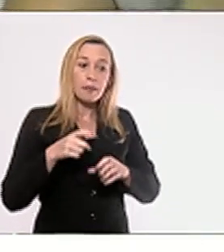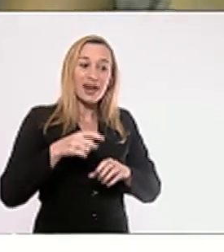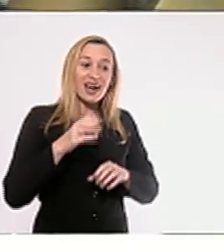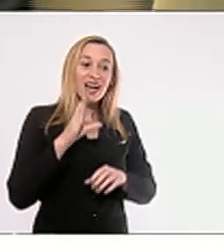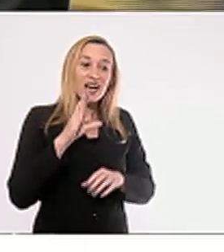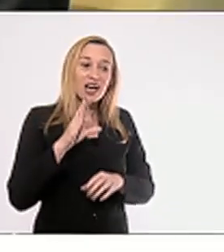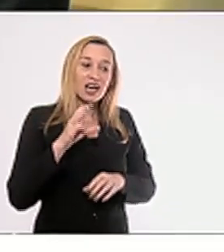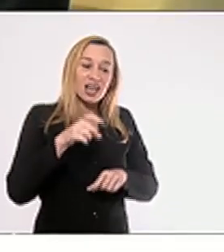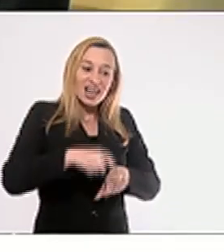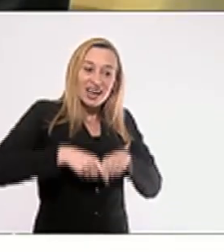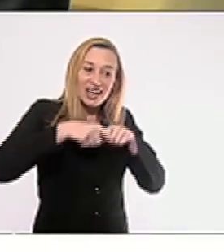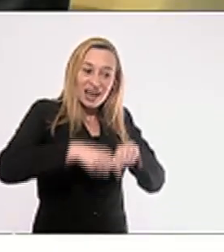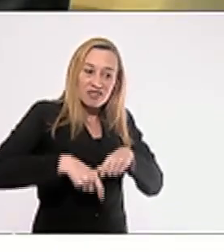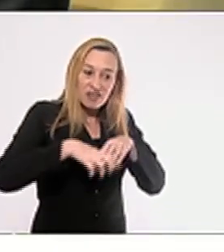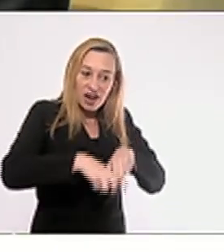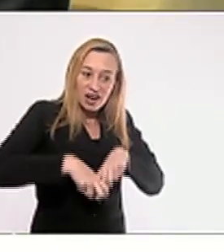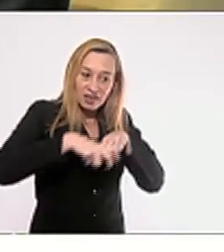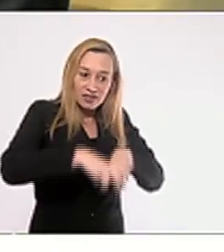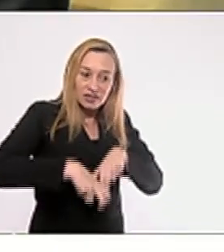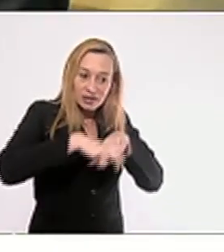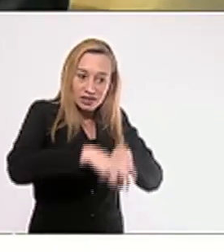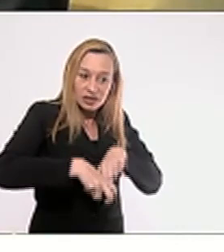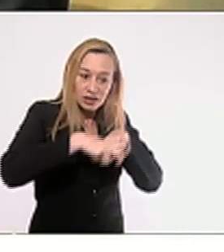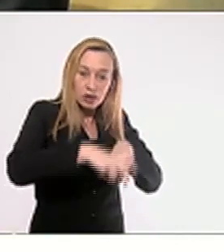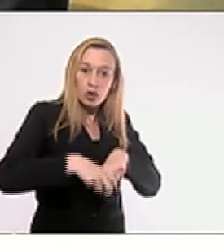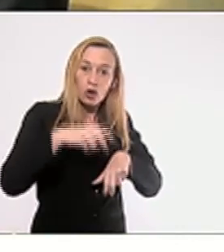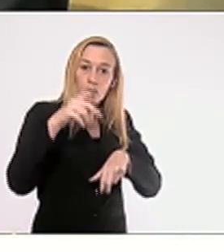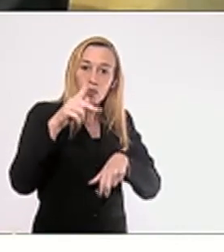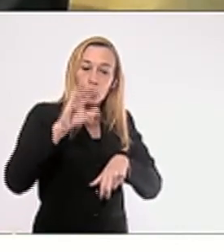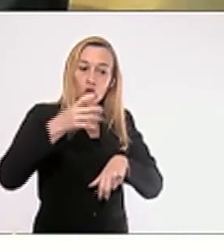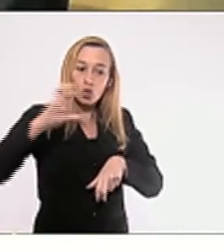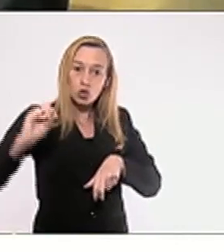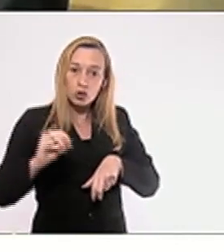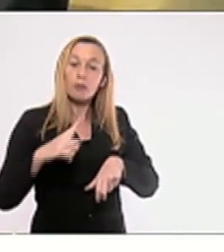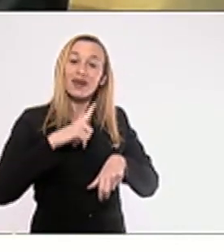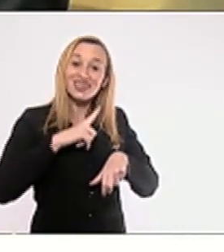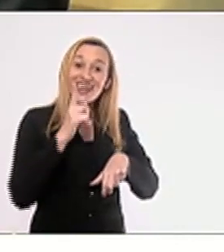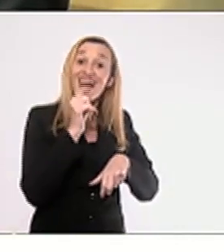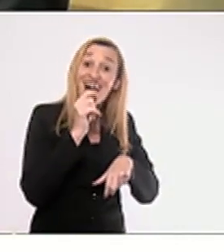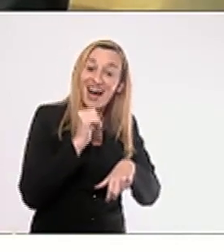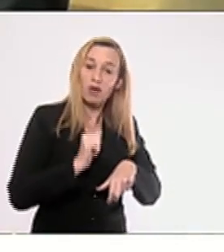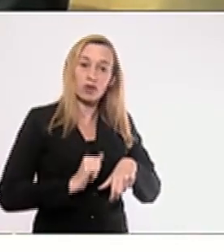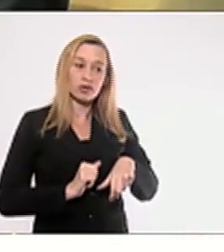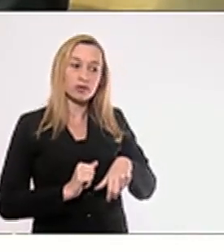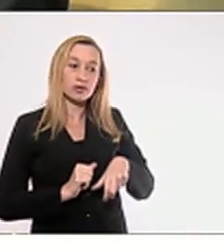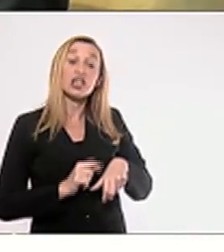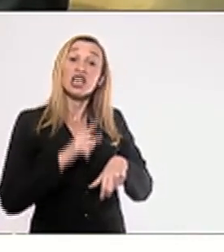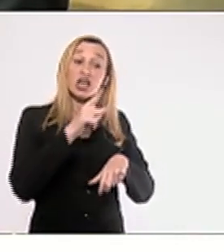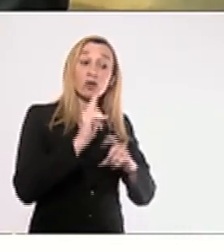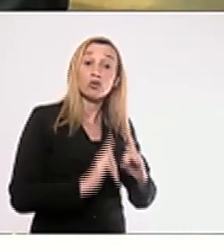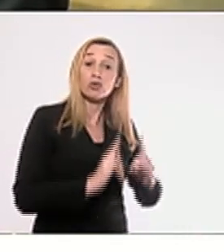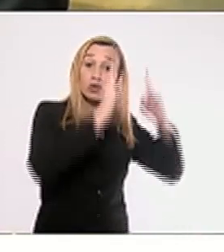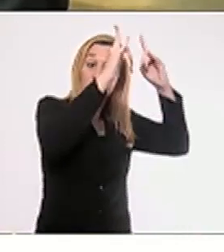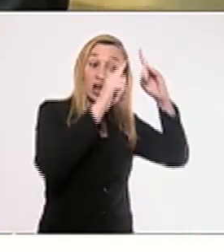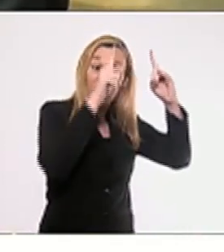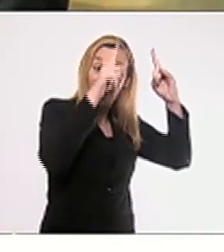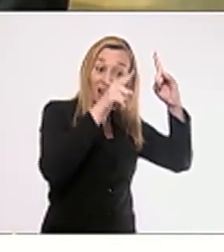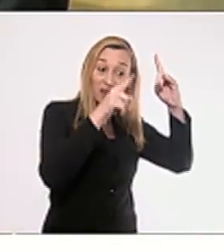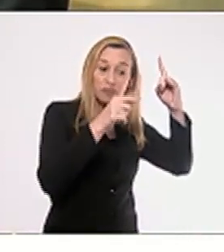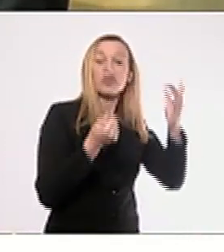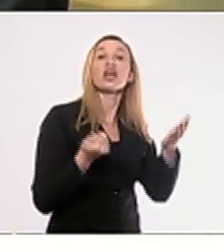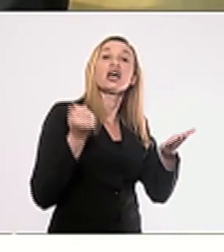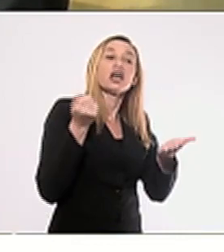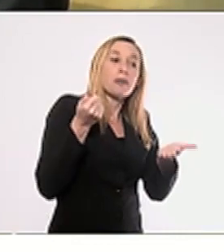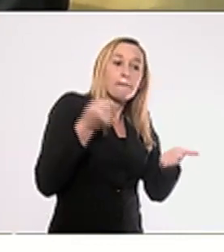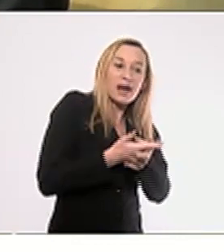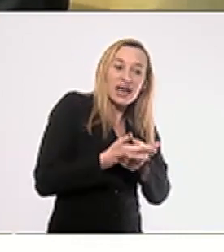artesiano para eles terem água. Então, os condôminos gastaram o dinheiro deles para fazer essa